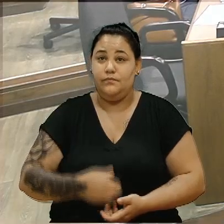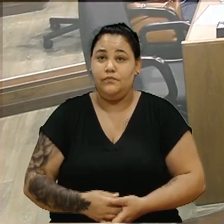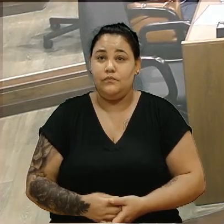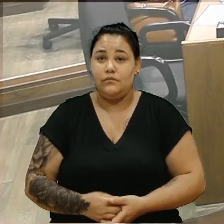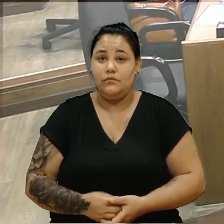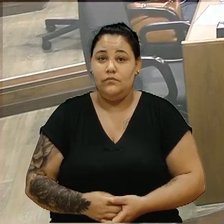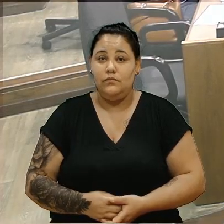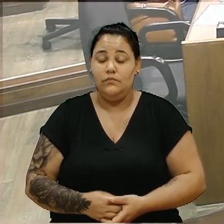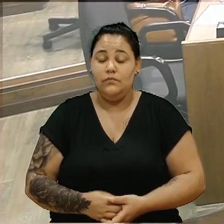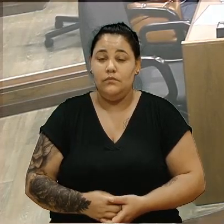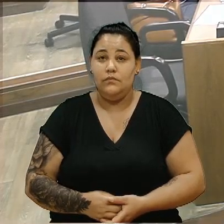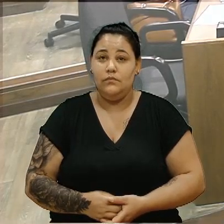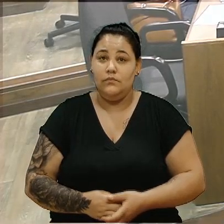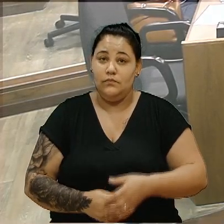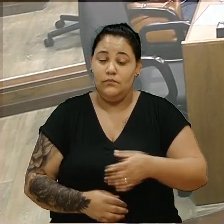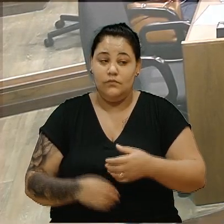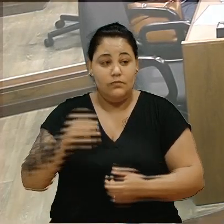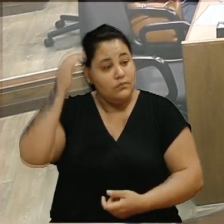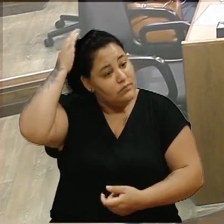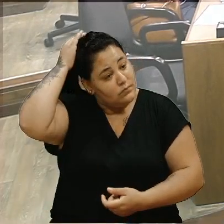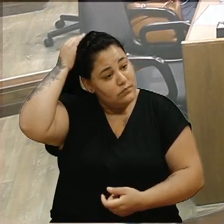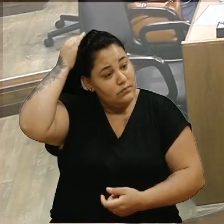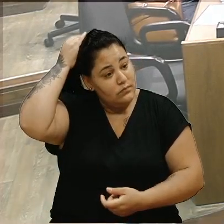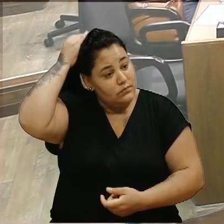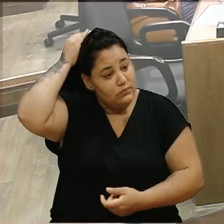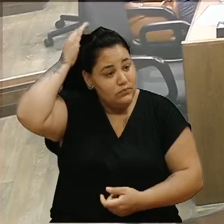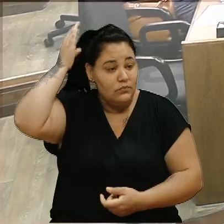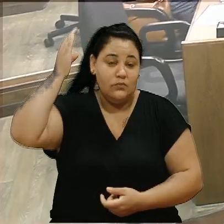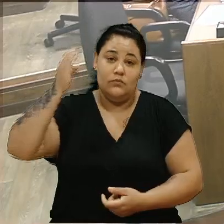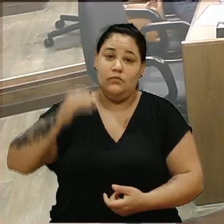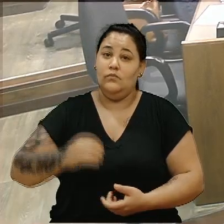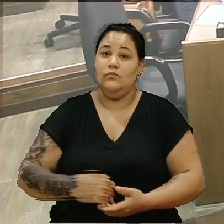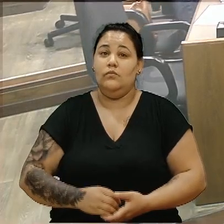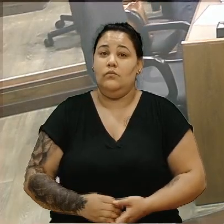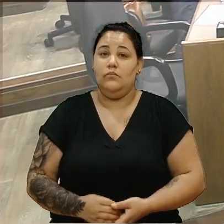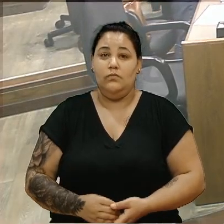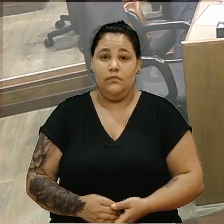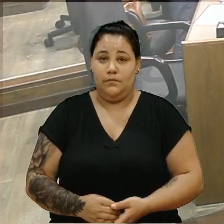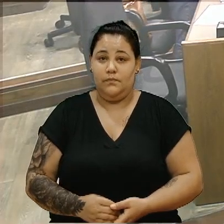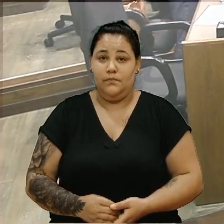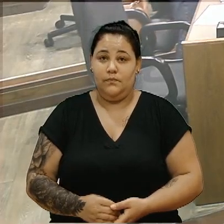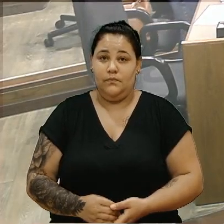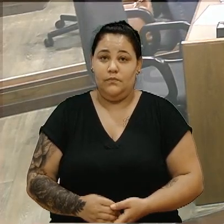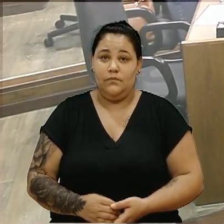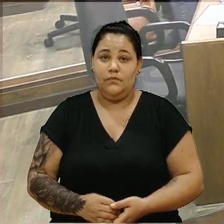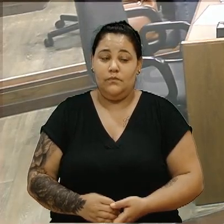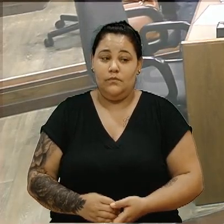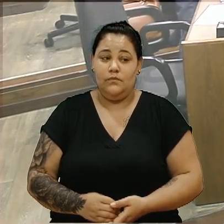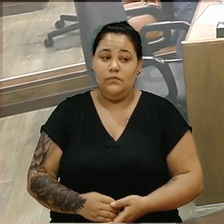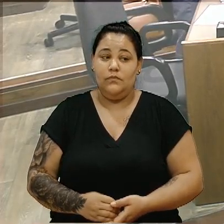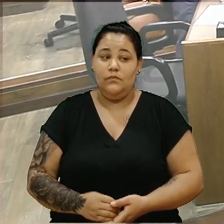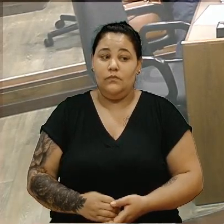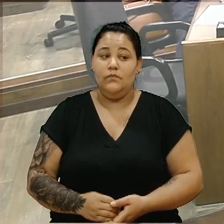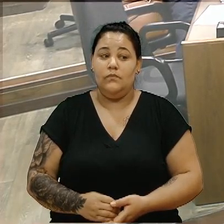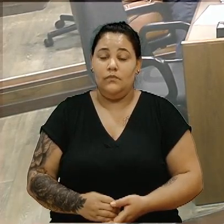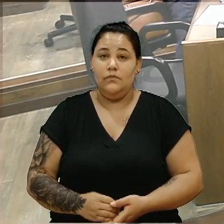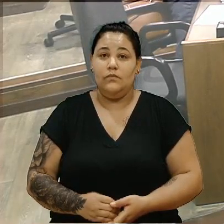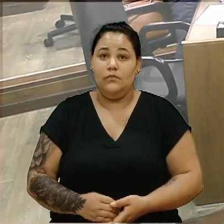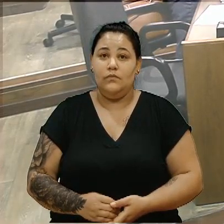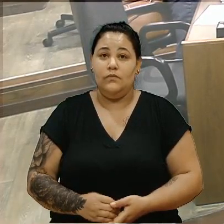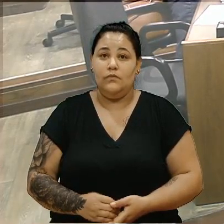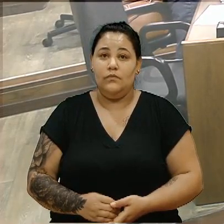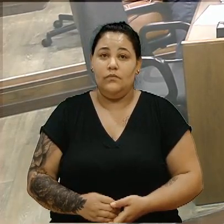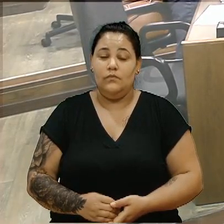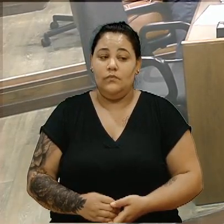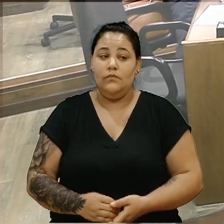Não pediu? Ah, então tá certo. Vereadora Estela Balardi. Para declarar o voto. Bom, eu vou começar,